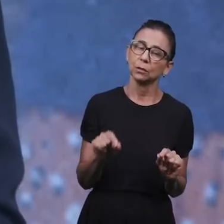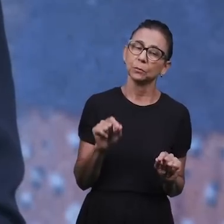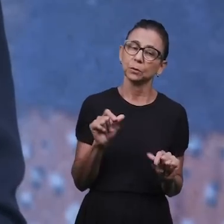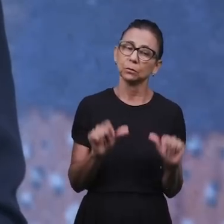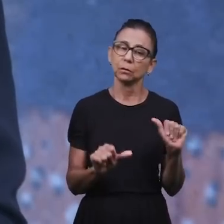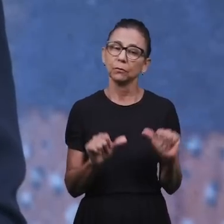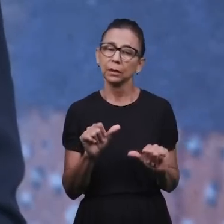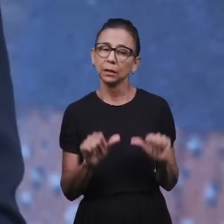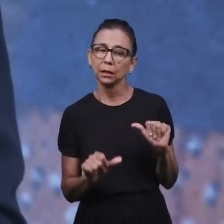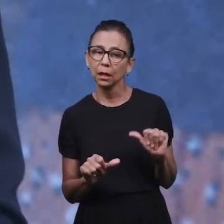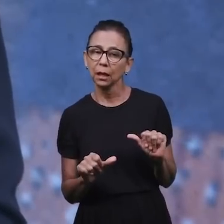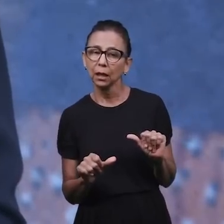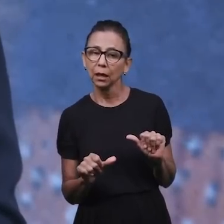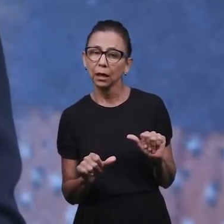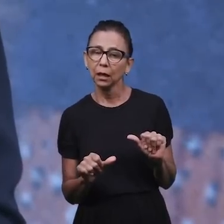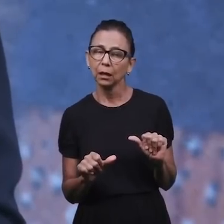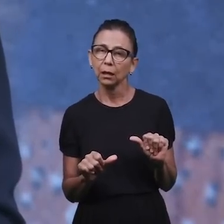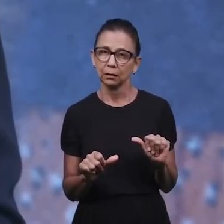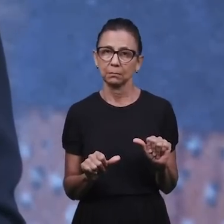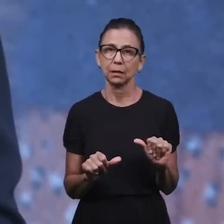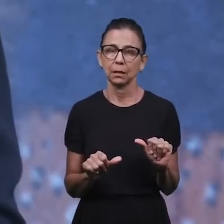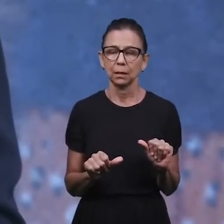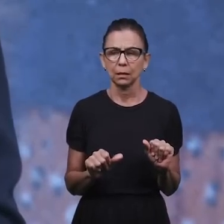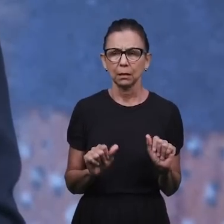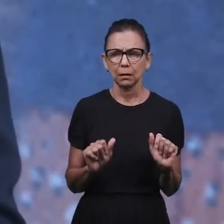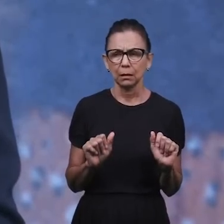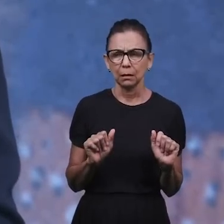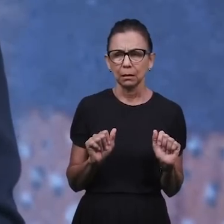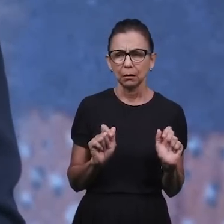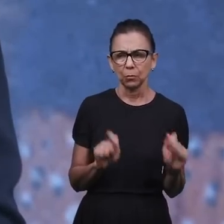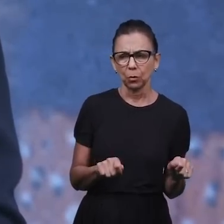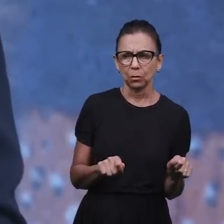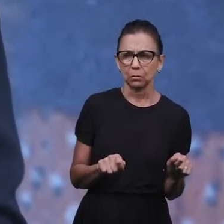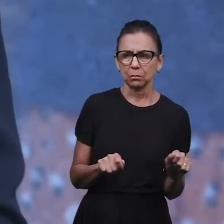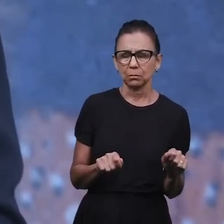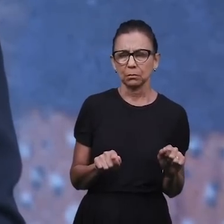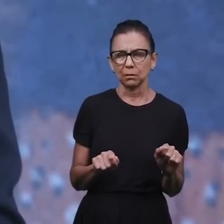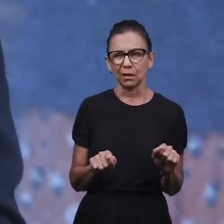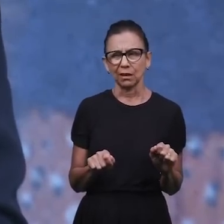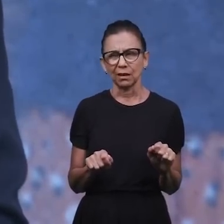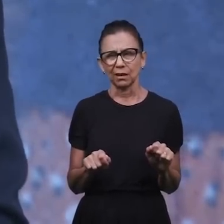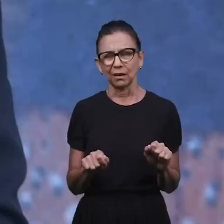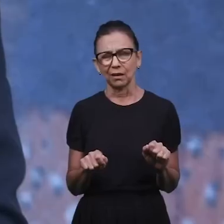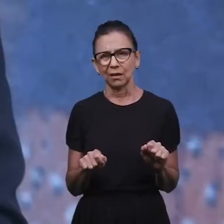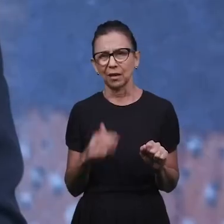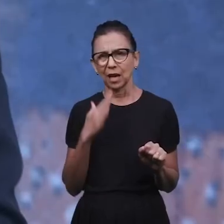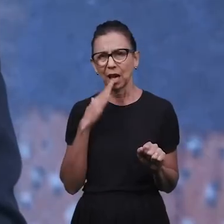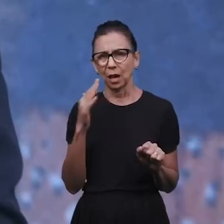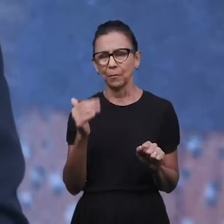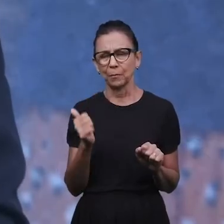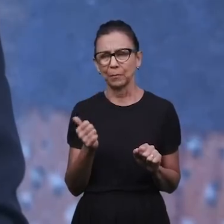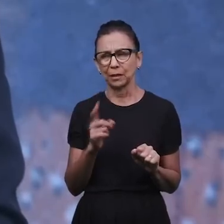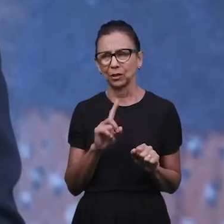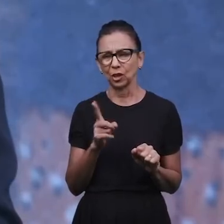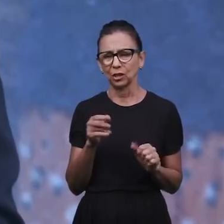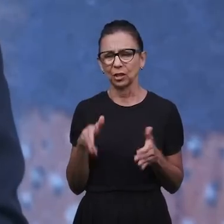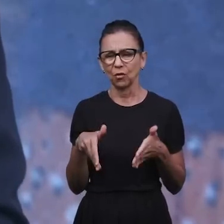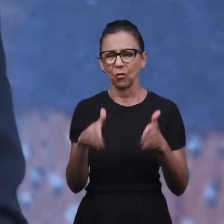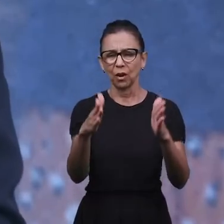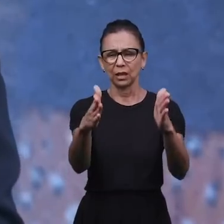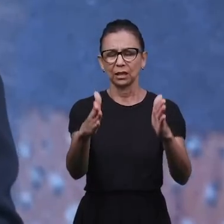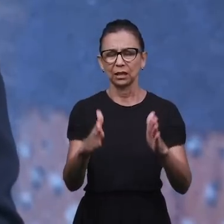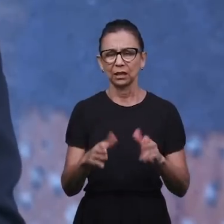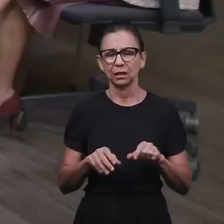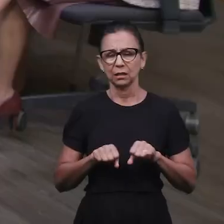que realmente, o quanto mais eu estou disposto a ser dirigido pelo Espírito Santo, vou começando a entender pela direção do Espírito Santo o que convém e o que